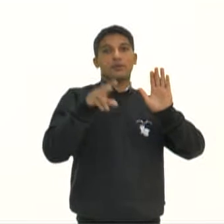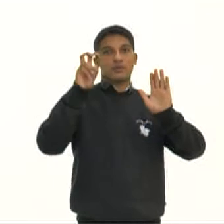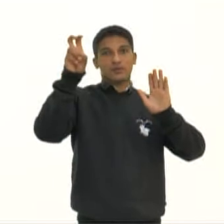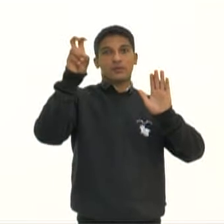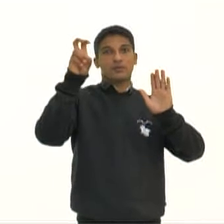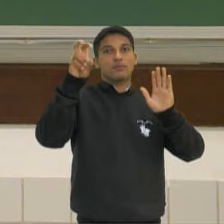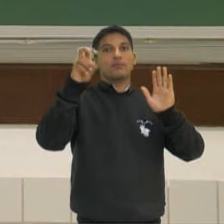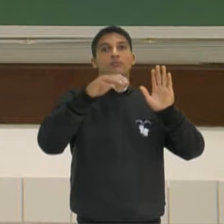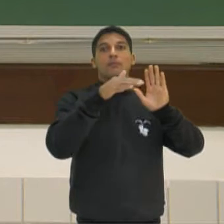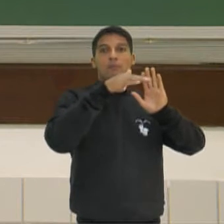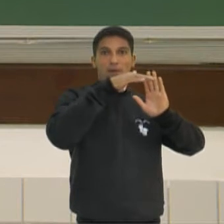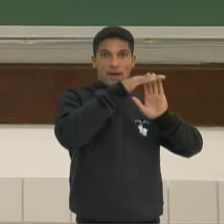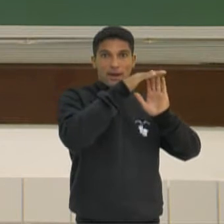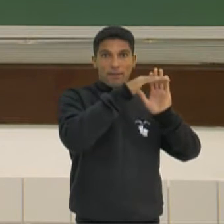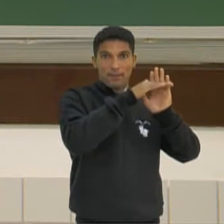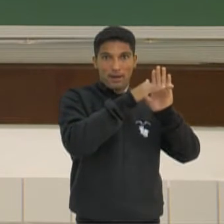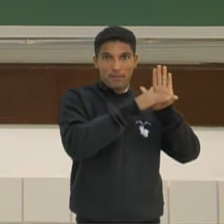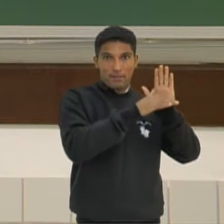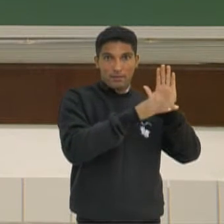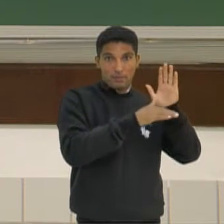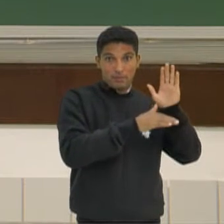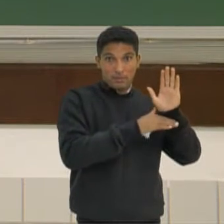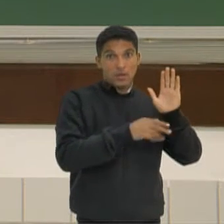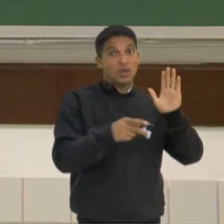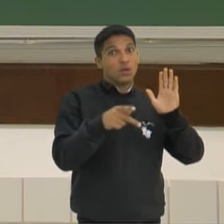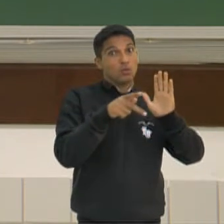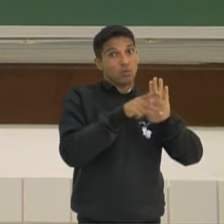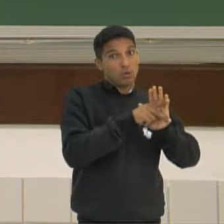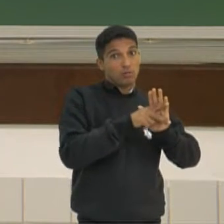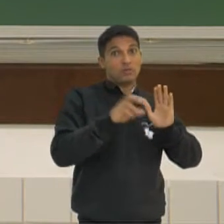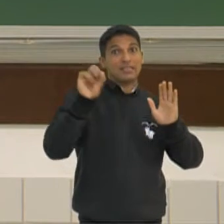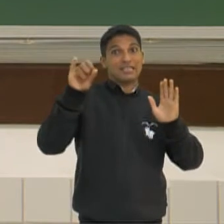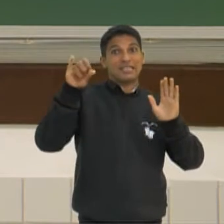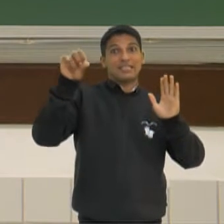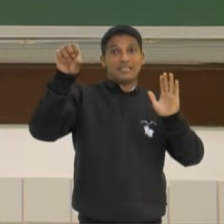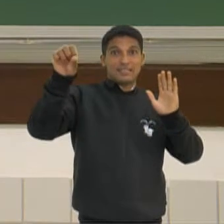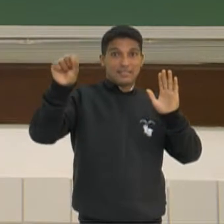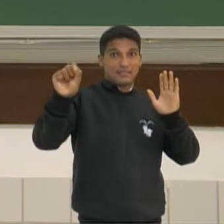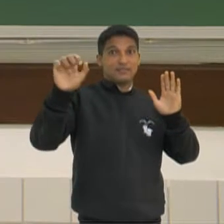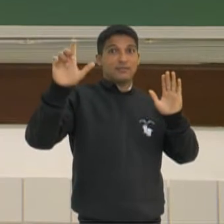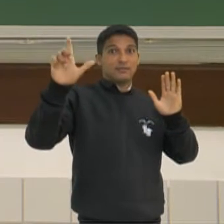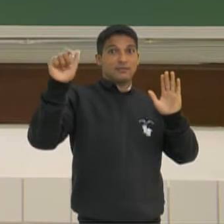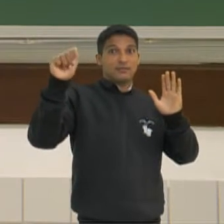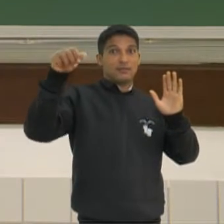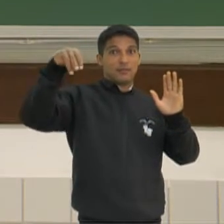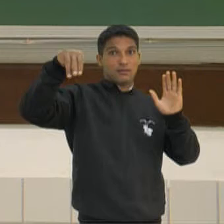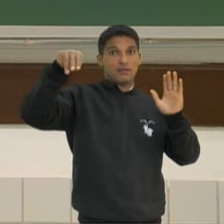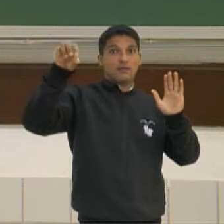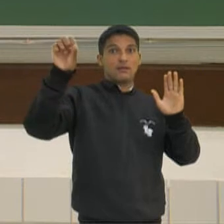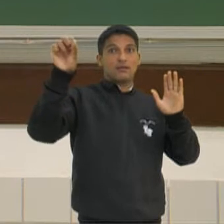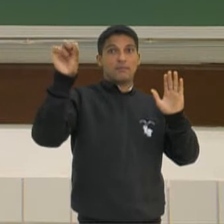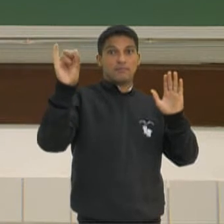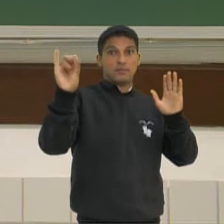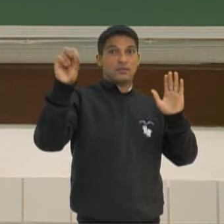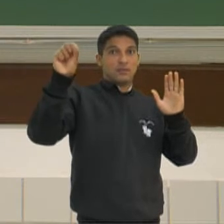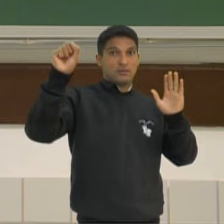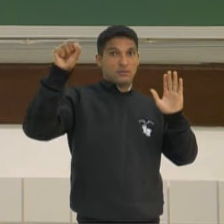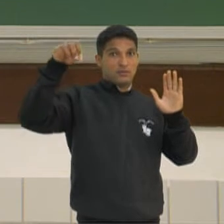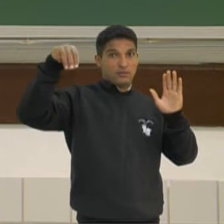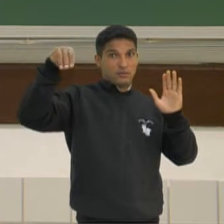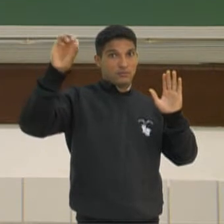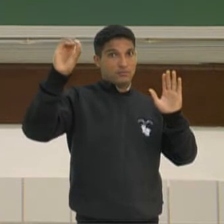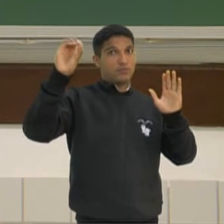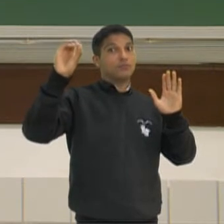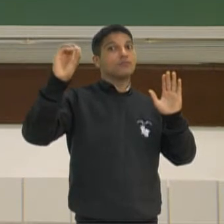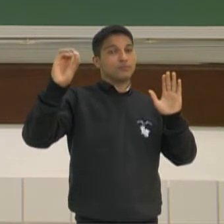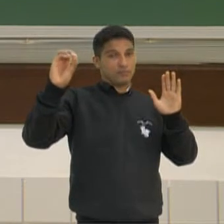o nascimento do islamismo dentro daquela primeira região da Península Arábica. Nós vamos ver que,